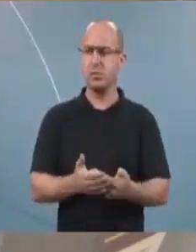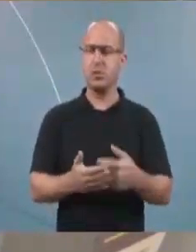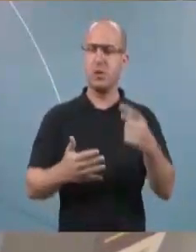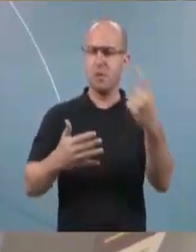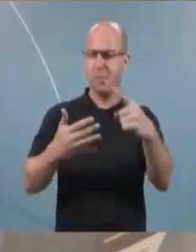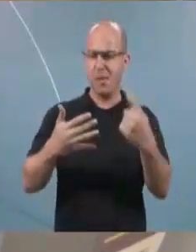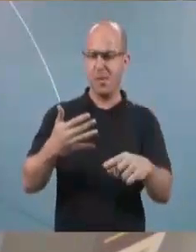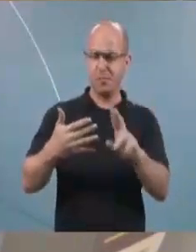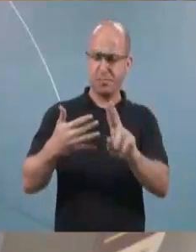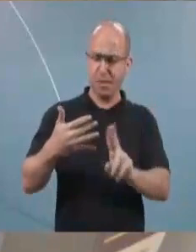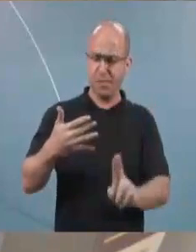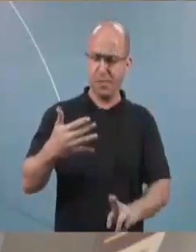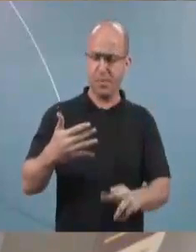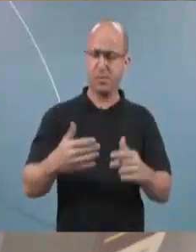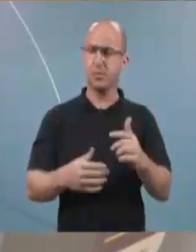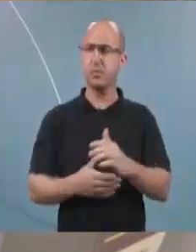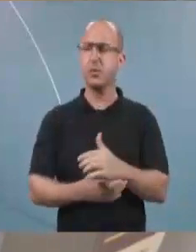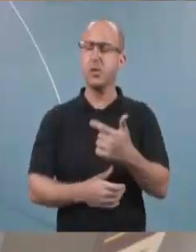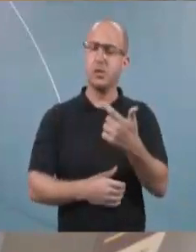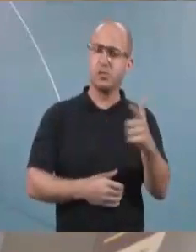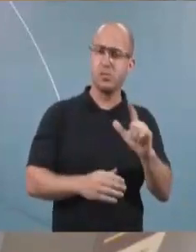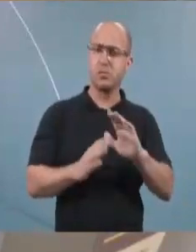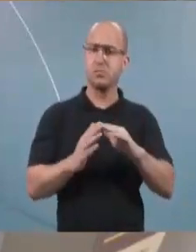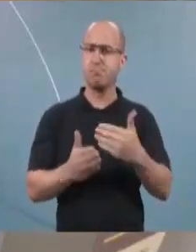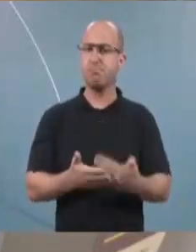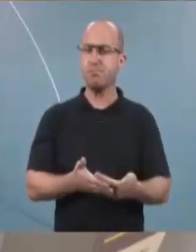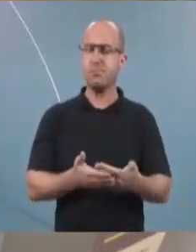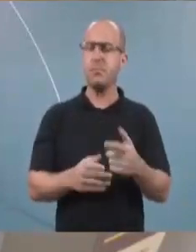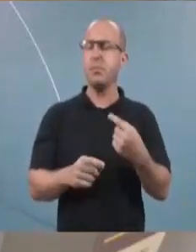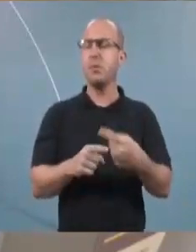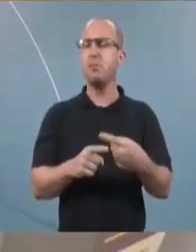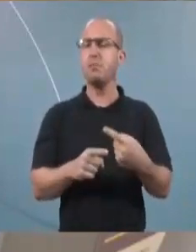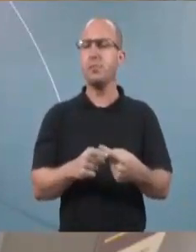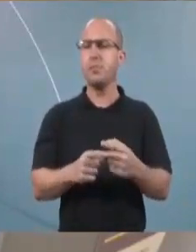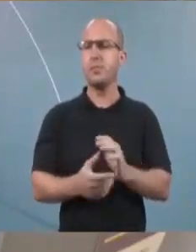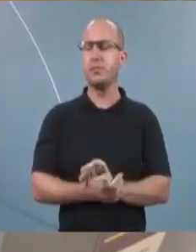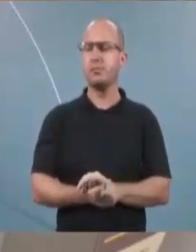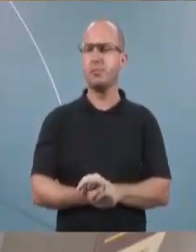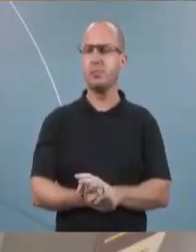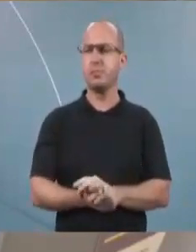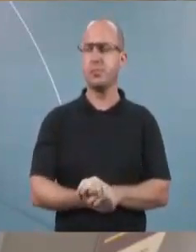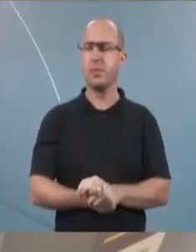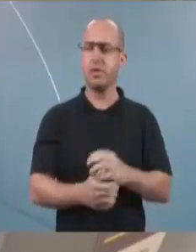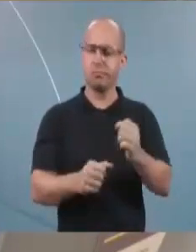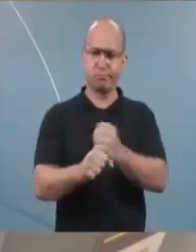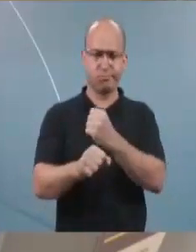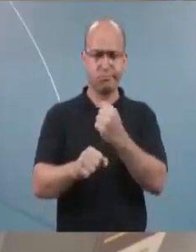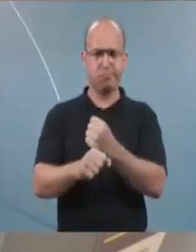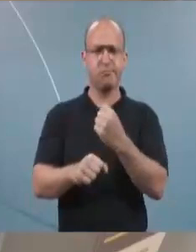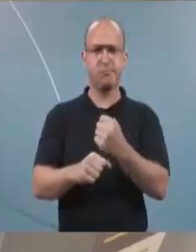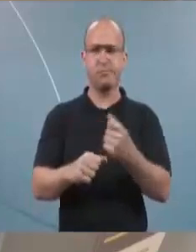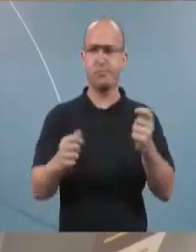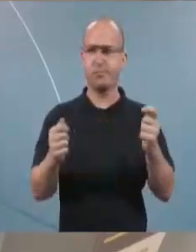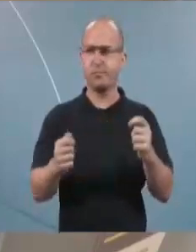Aladim e da outras e das outras escolas Porque de fato essas obras